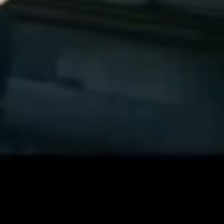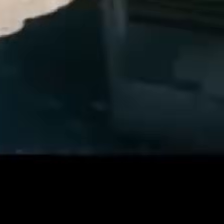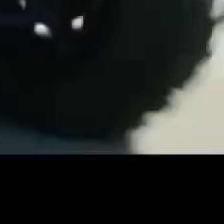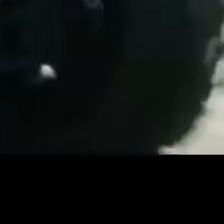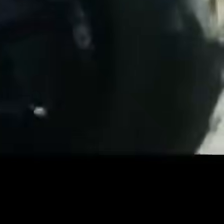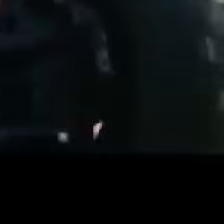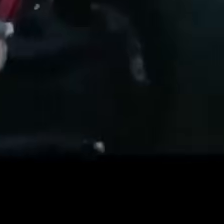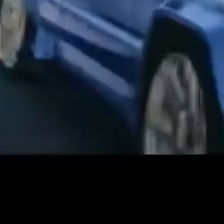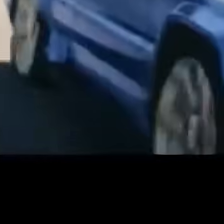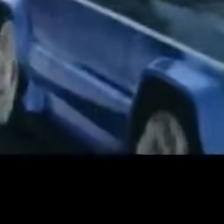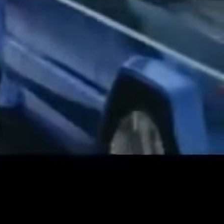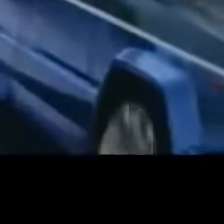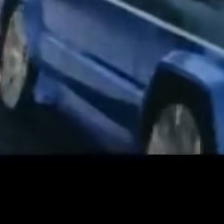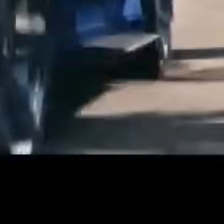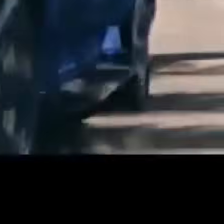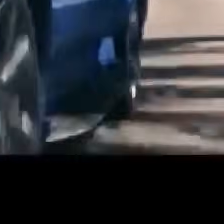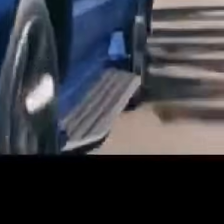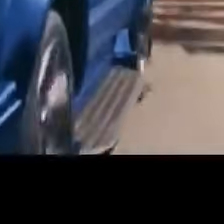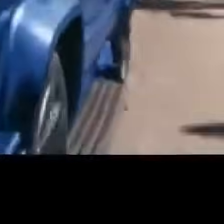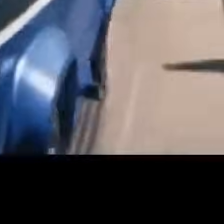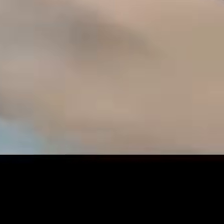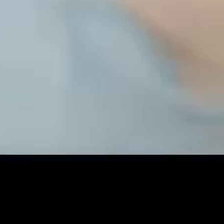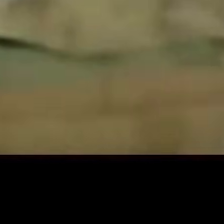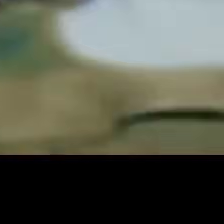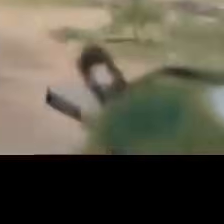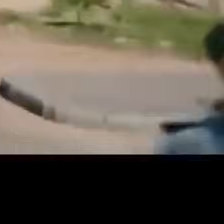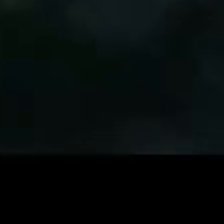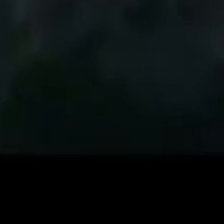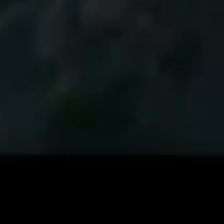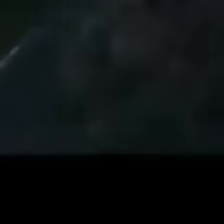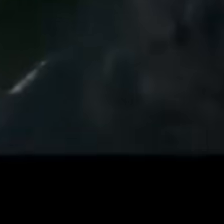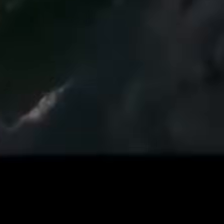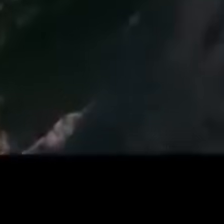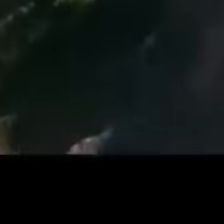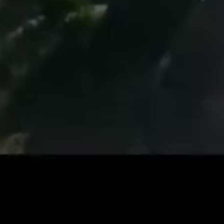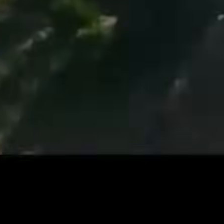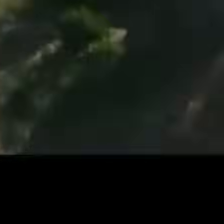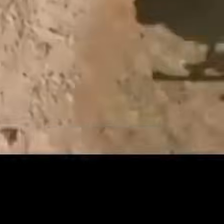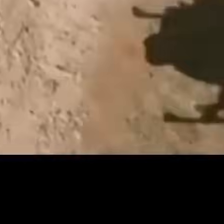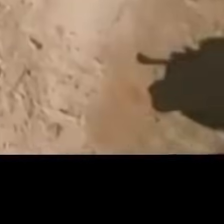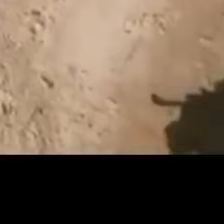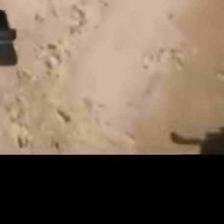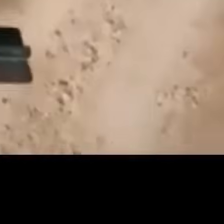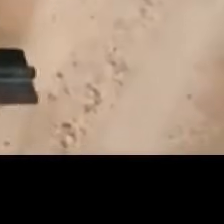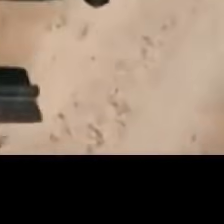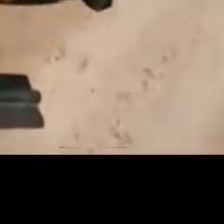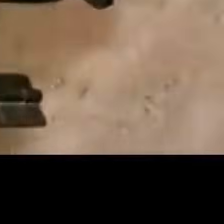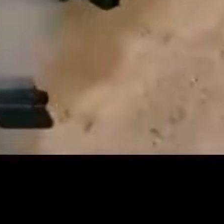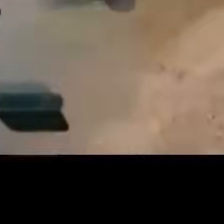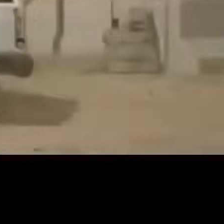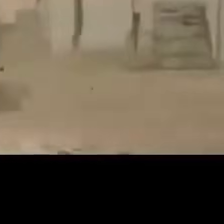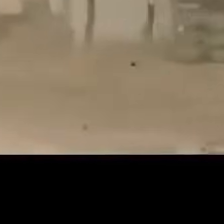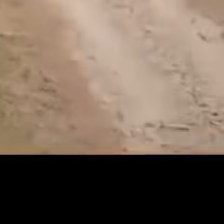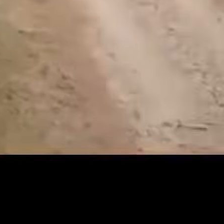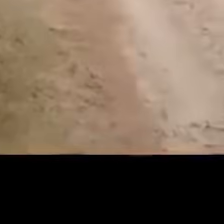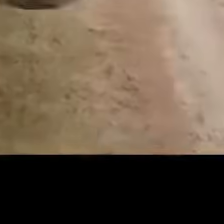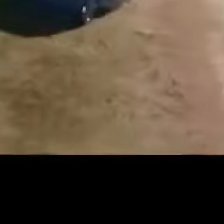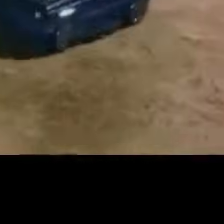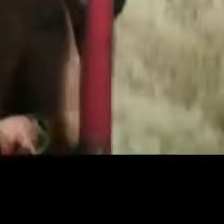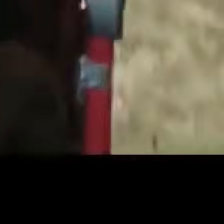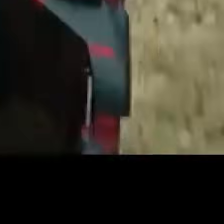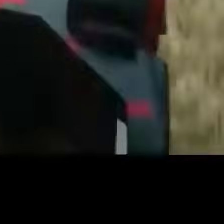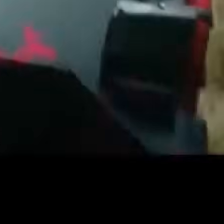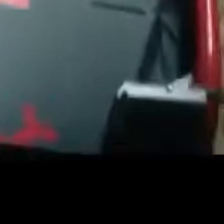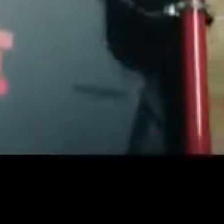Don't reflect on how many records get sold on sex, drugs, and rock and roll. Whether your project put on hold in the real world. We just people